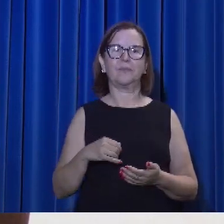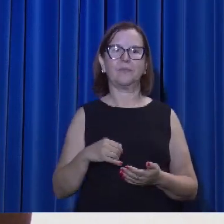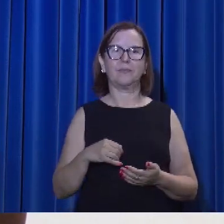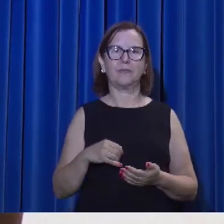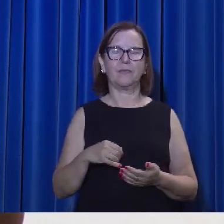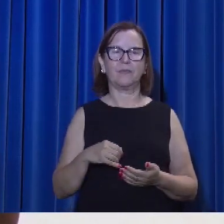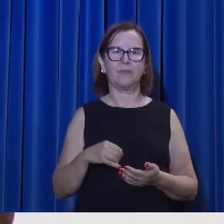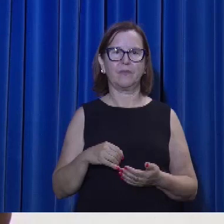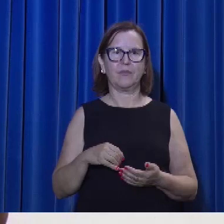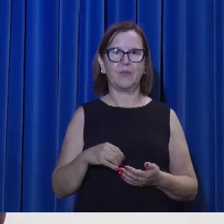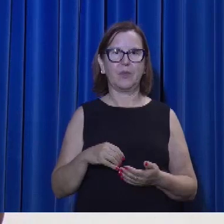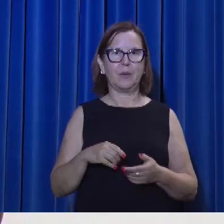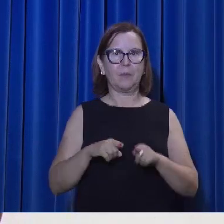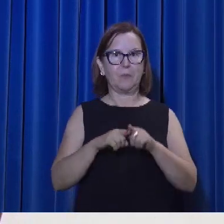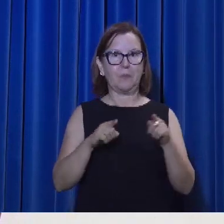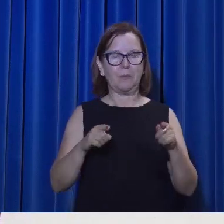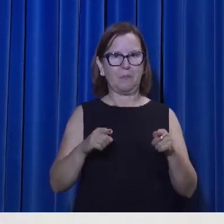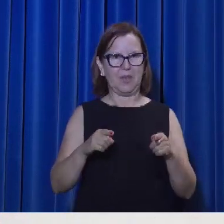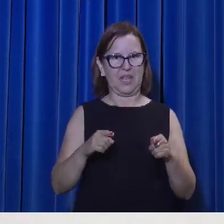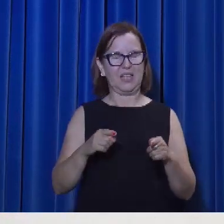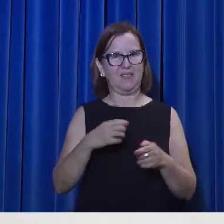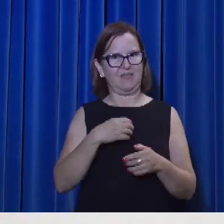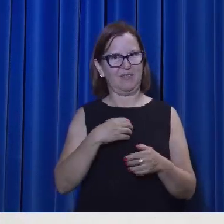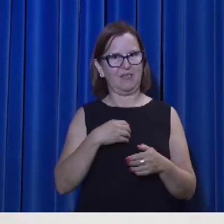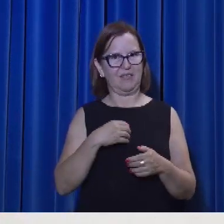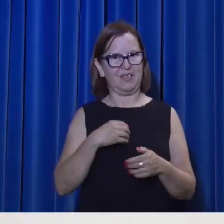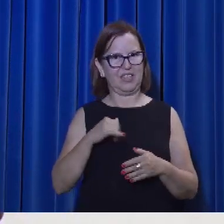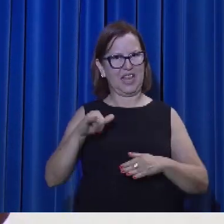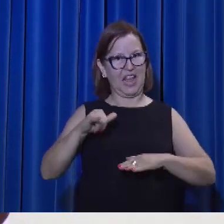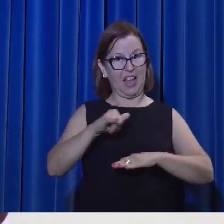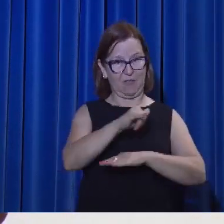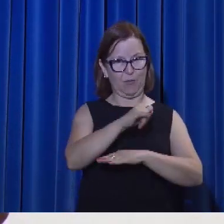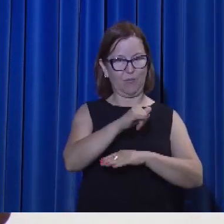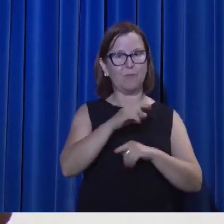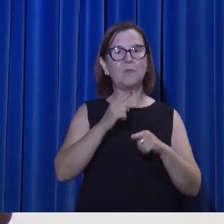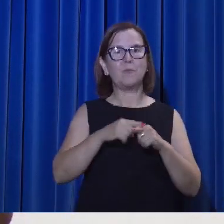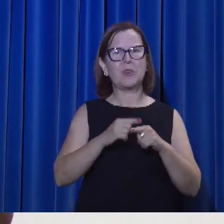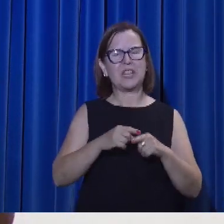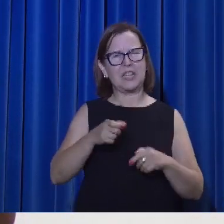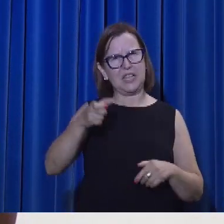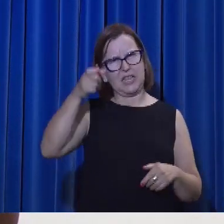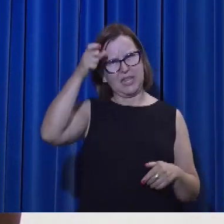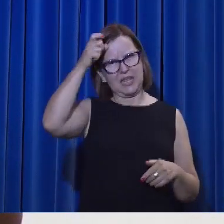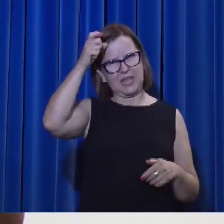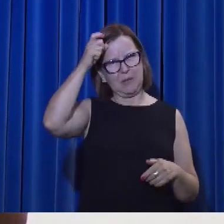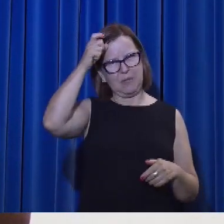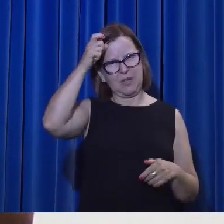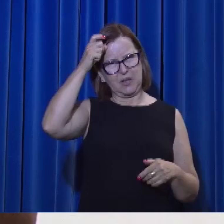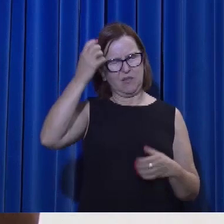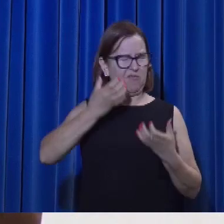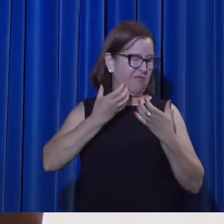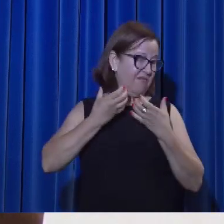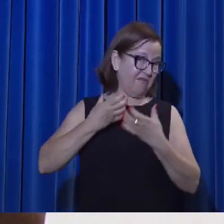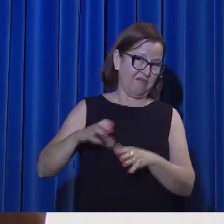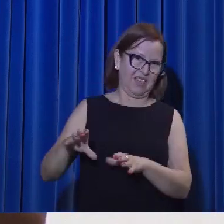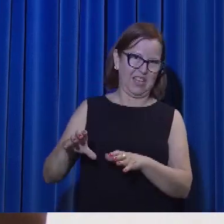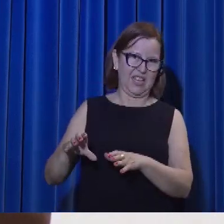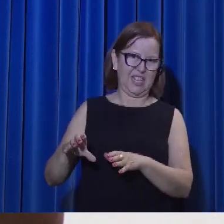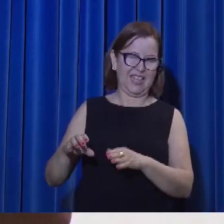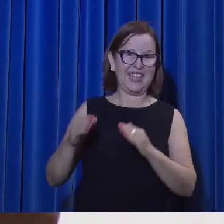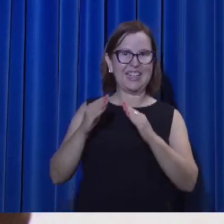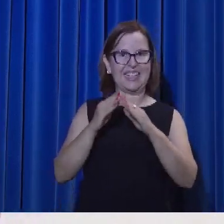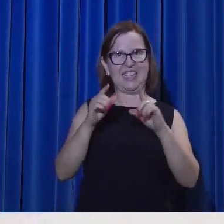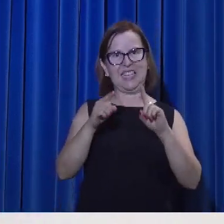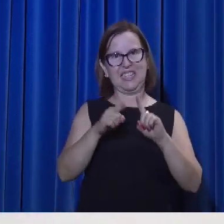deixa o telefone no modo avião. Porque Satanás, o que ele não quer é que a